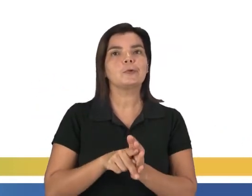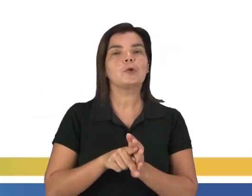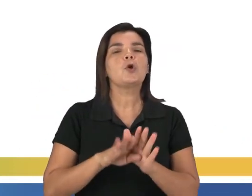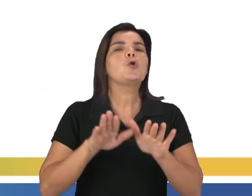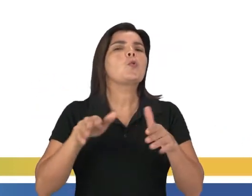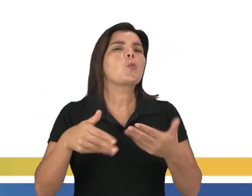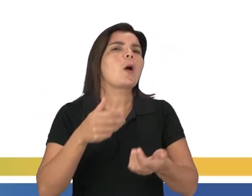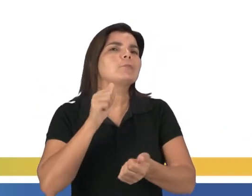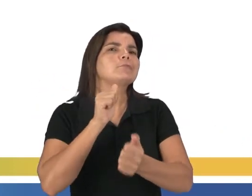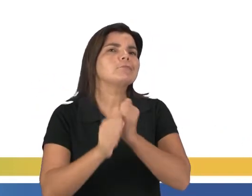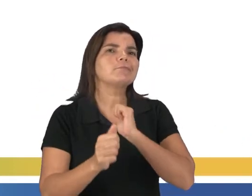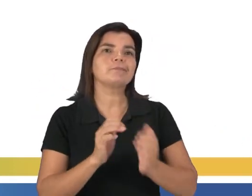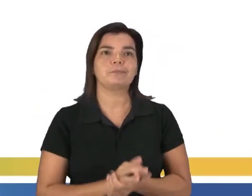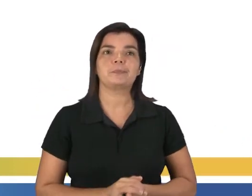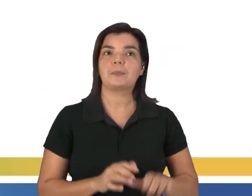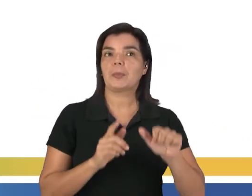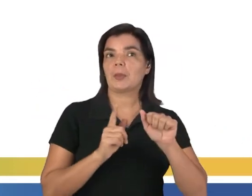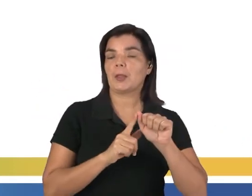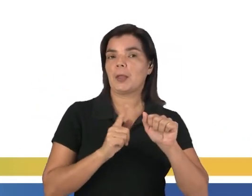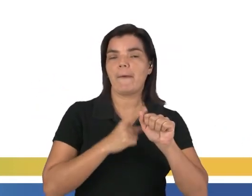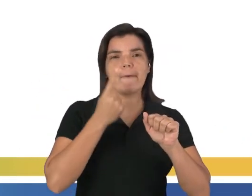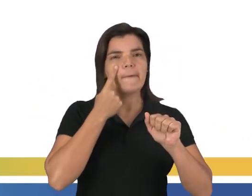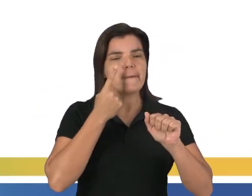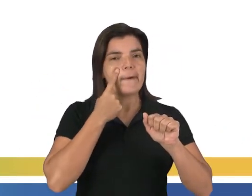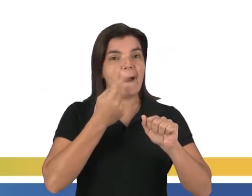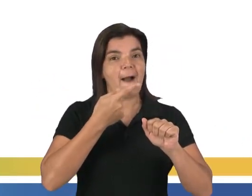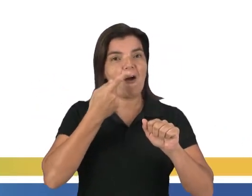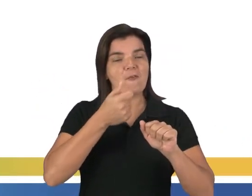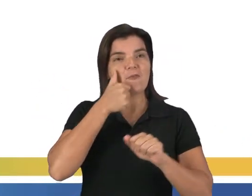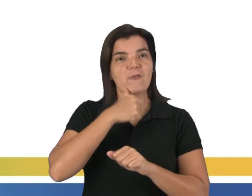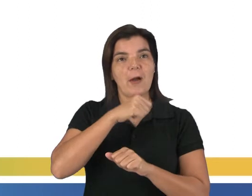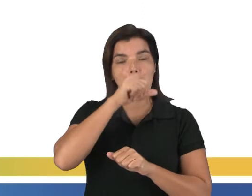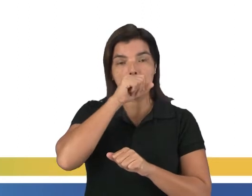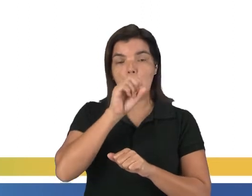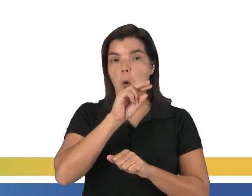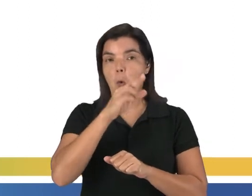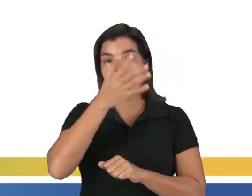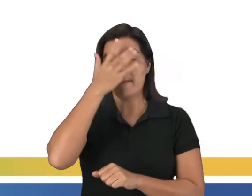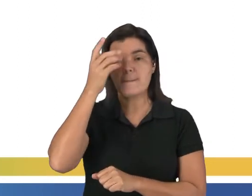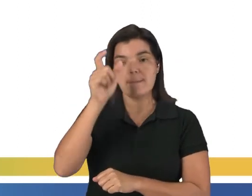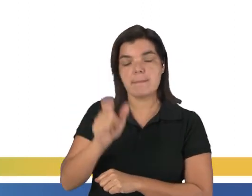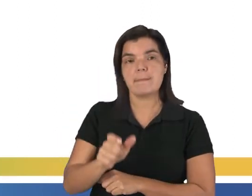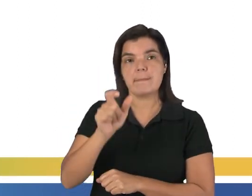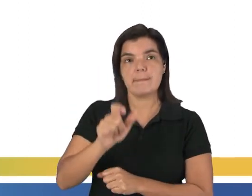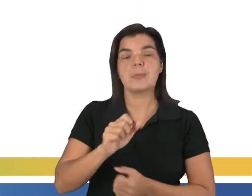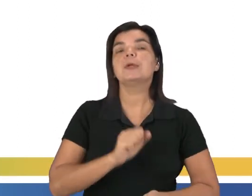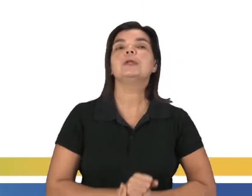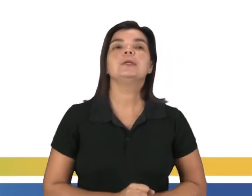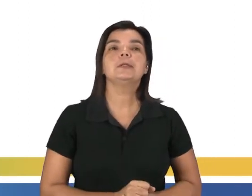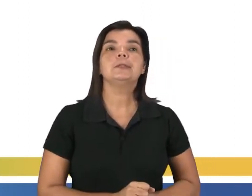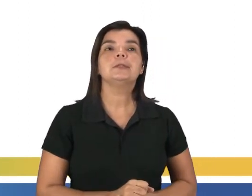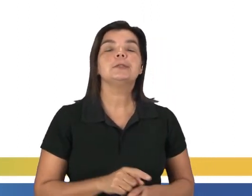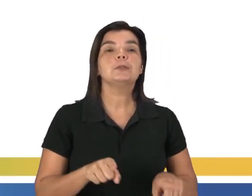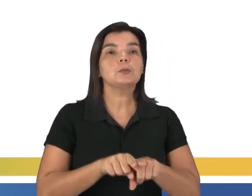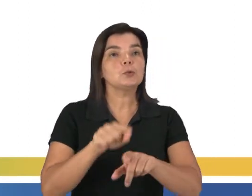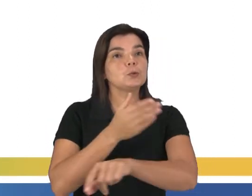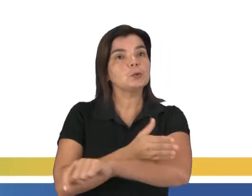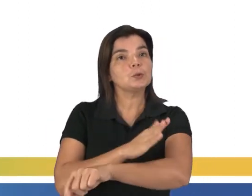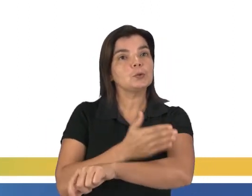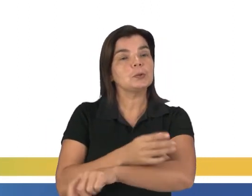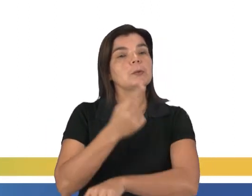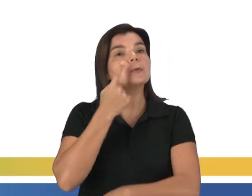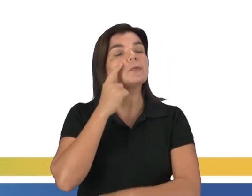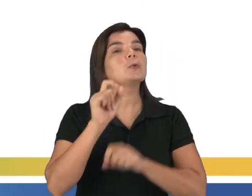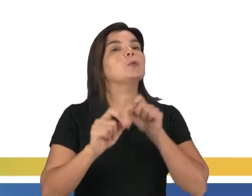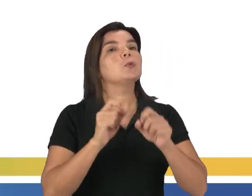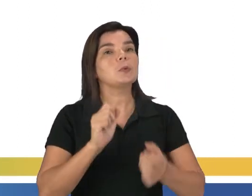de qual dimensão do esporte. Quando a gente vê a fala dessa mãe ou dessa pessoa, ou desse treinador,